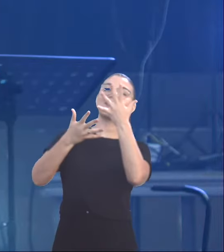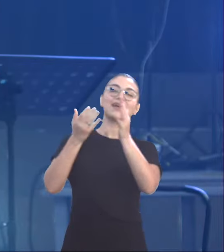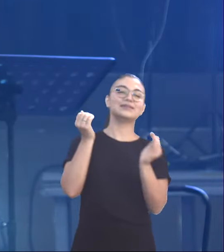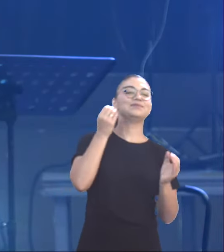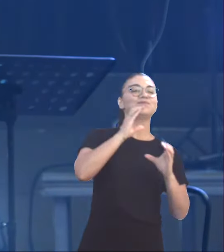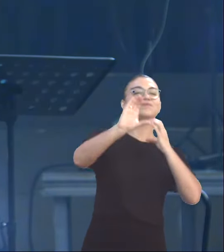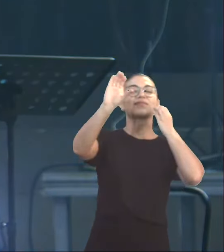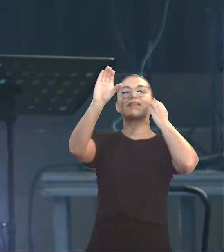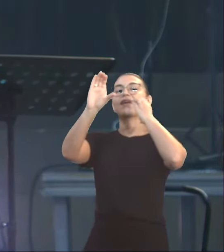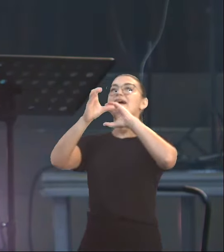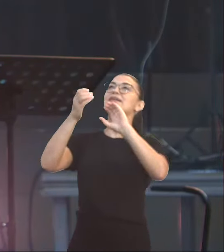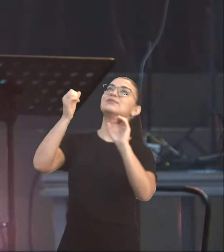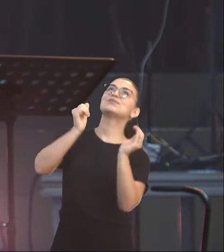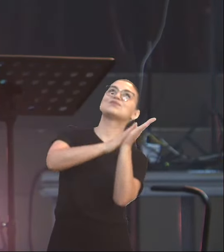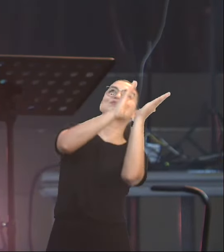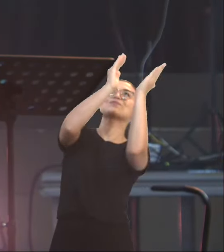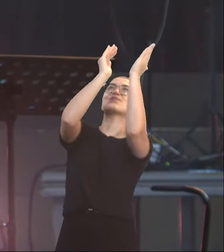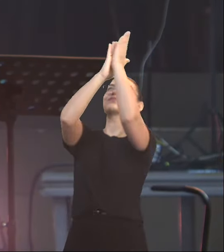Cantar